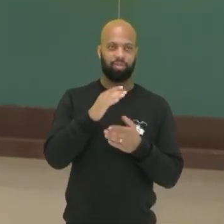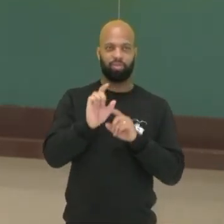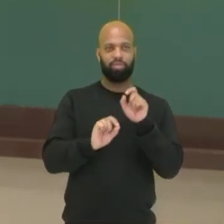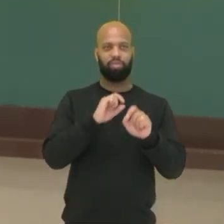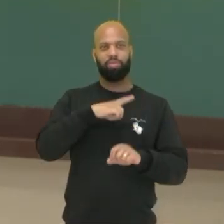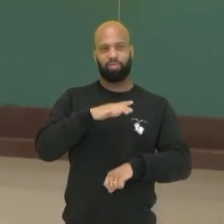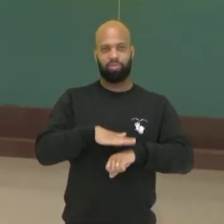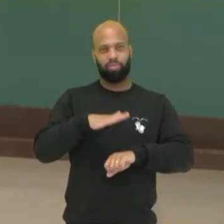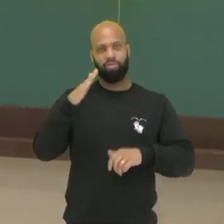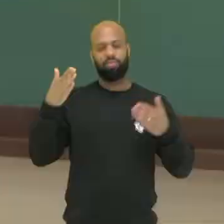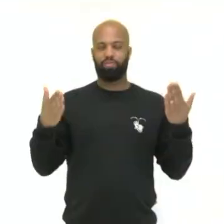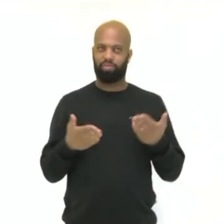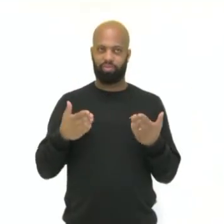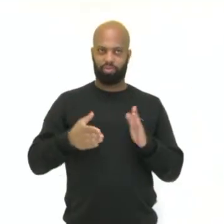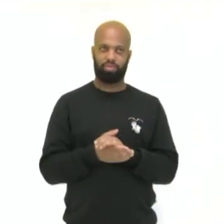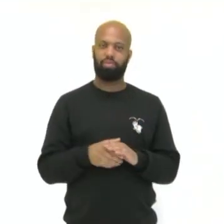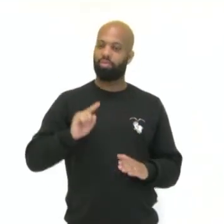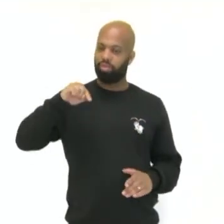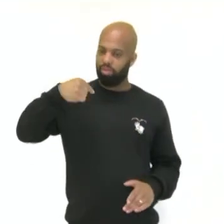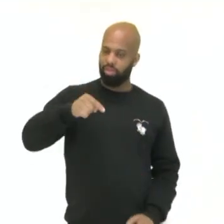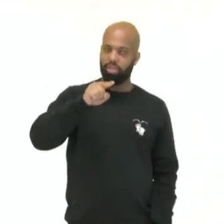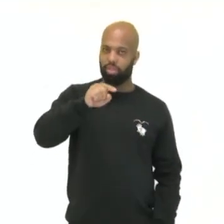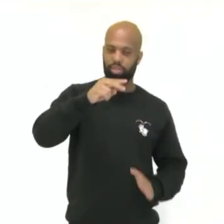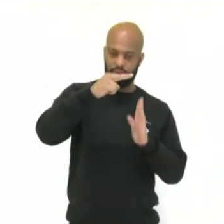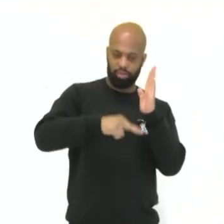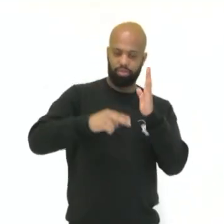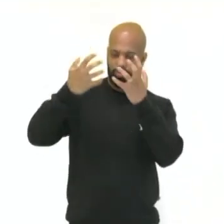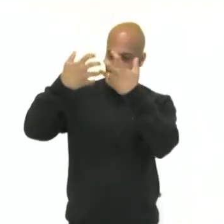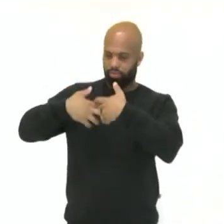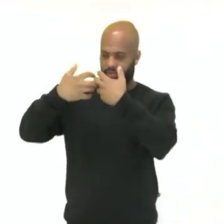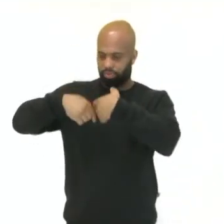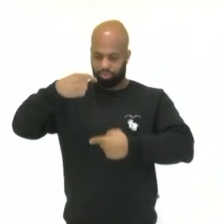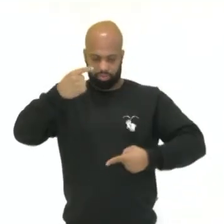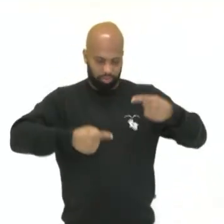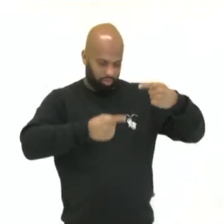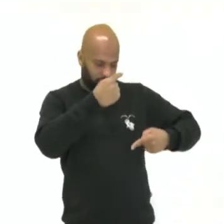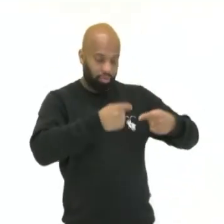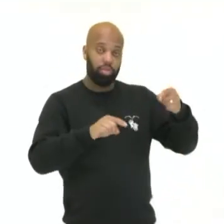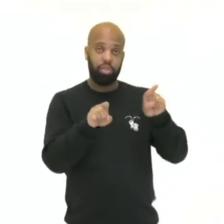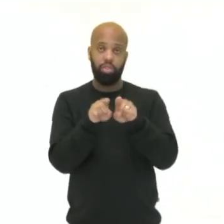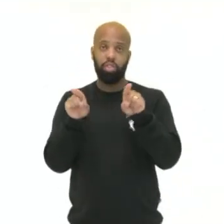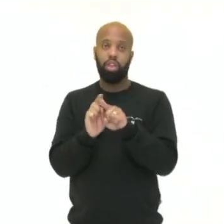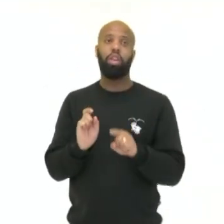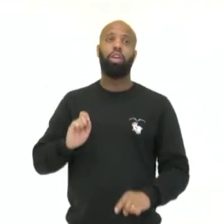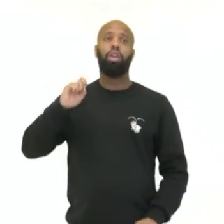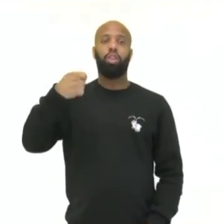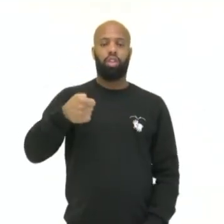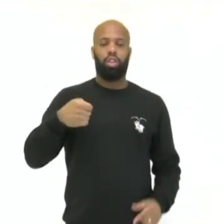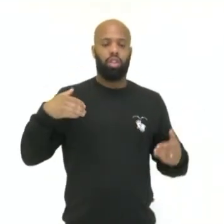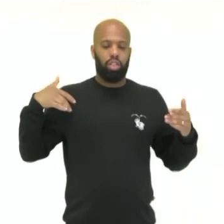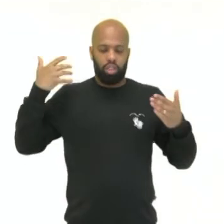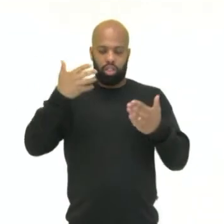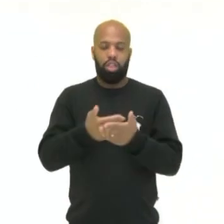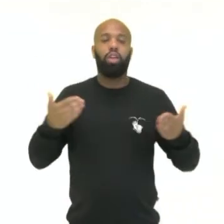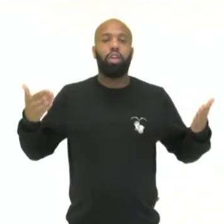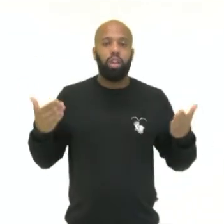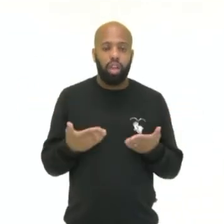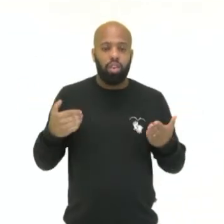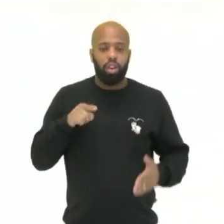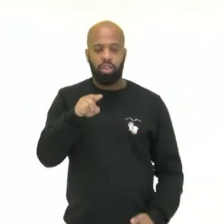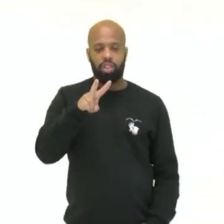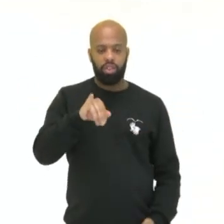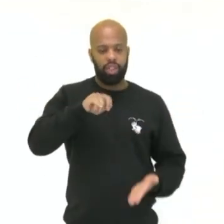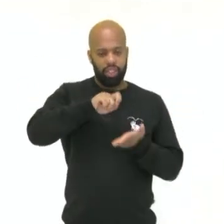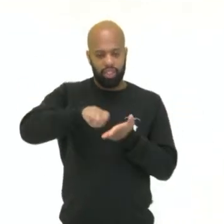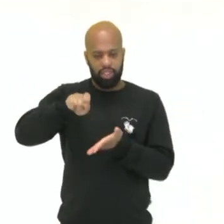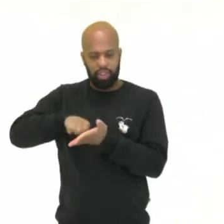pouquinho a mão na massa. Após as leituras, reflexões e discussões que desenvolvemos até aqui, você está apto a escrever uma